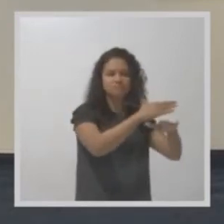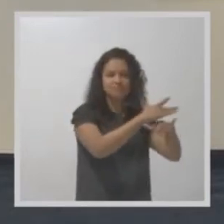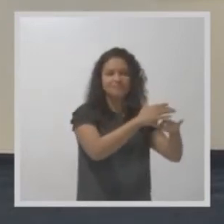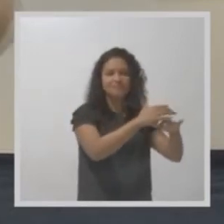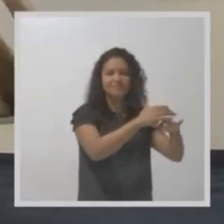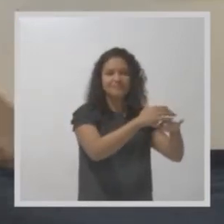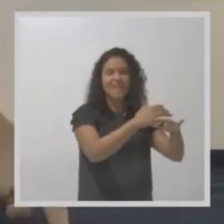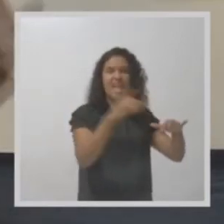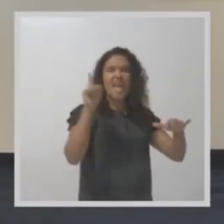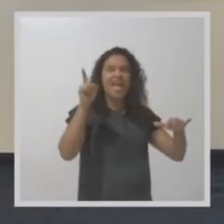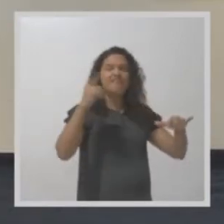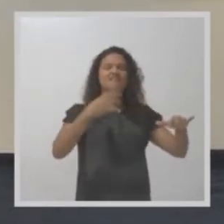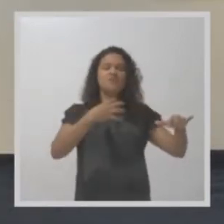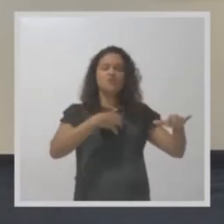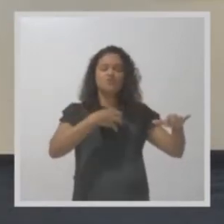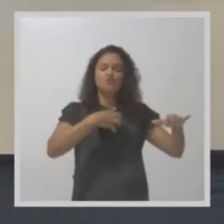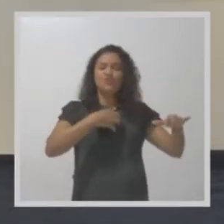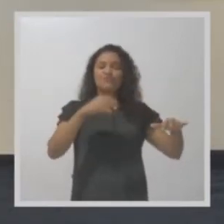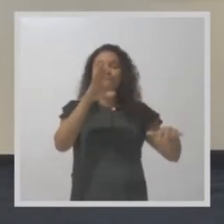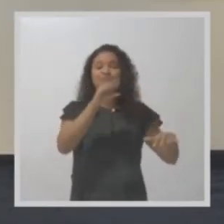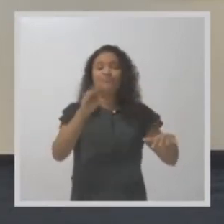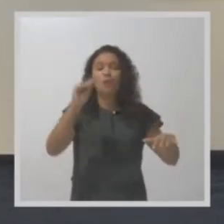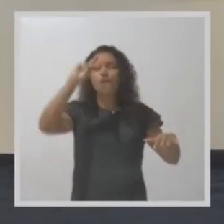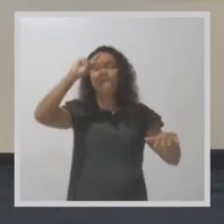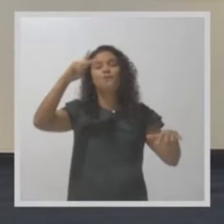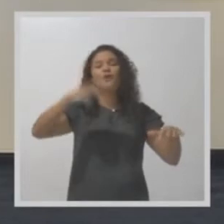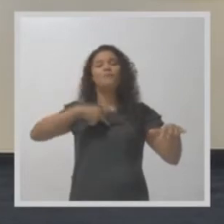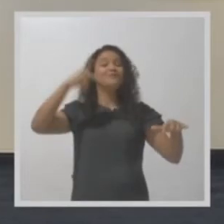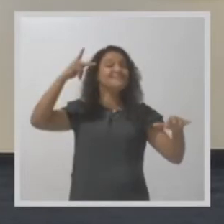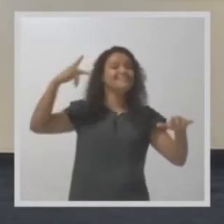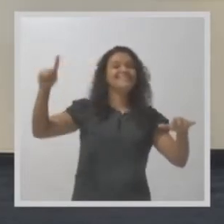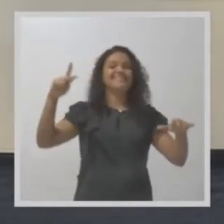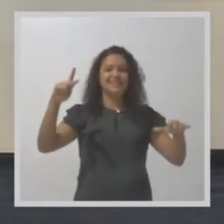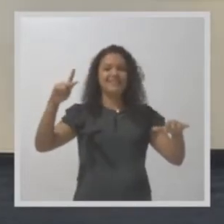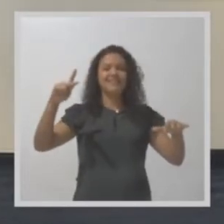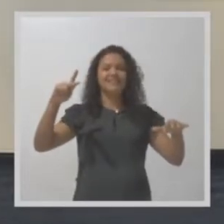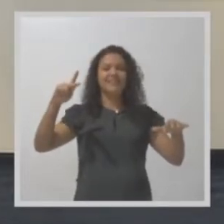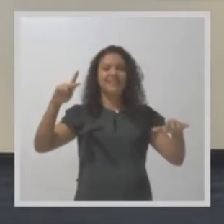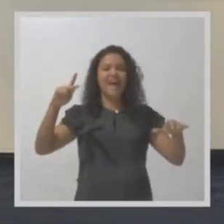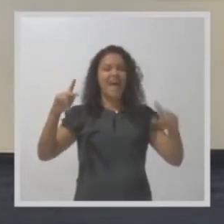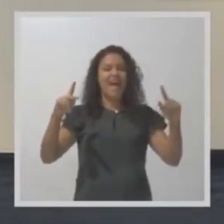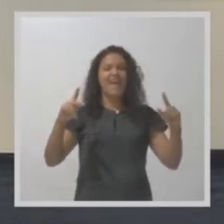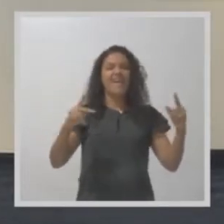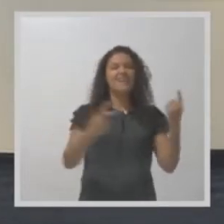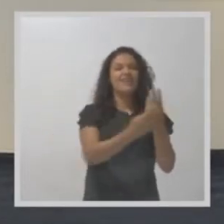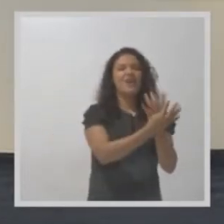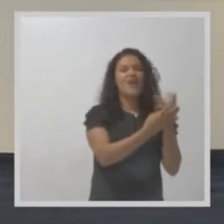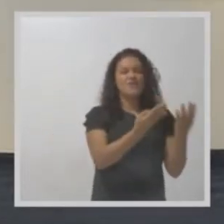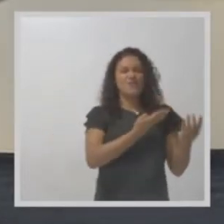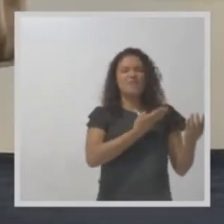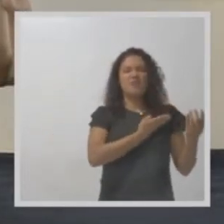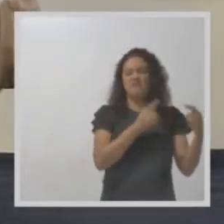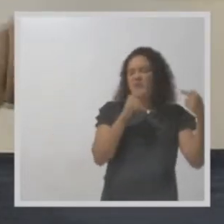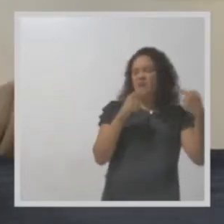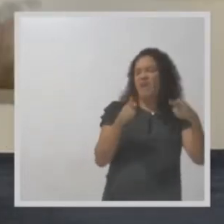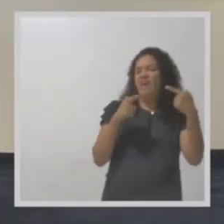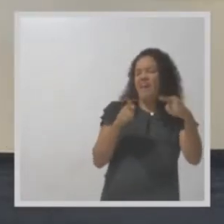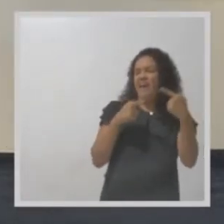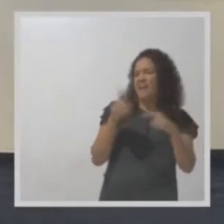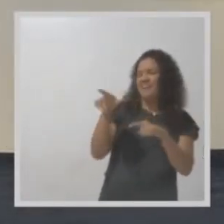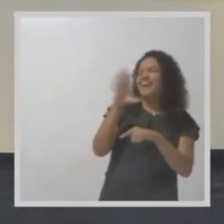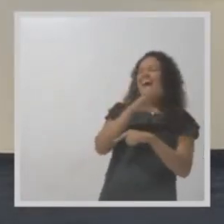são próprias do lugar onde ele vivia, os colegas começam a fazer as ditas brincadeiras, que para os colegas